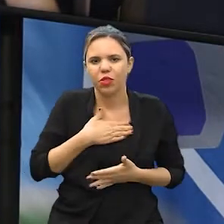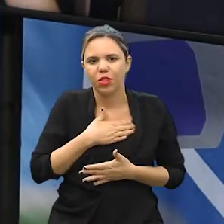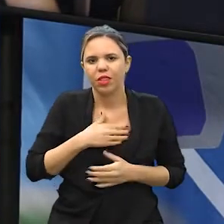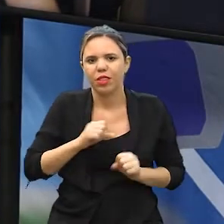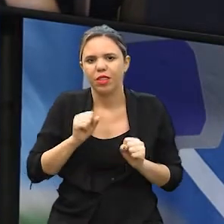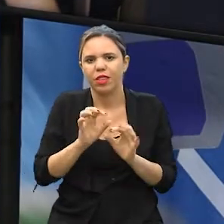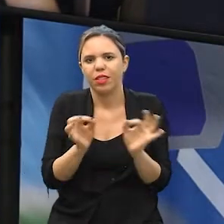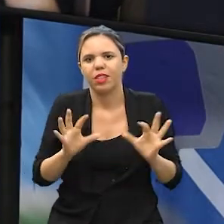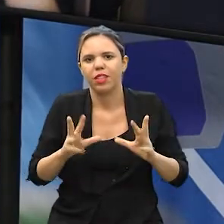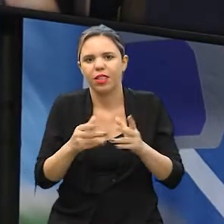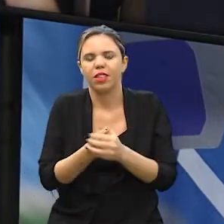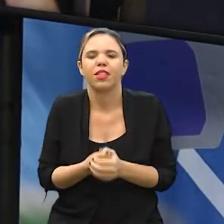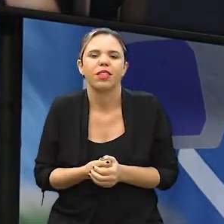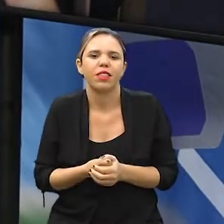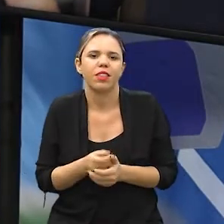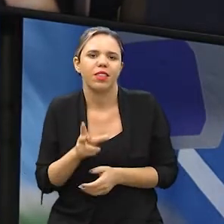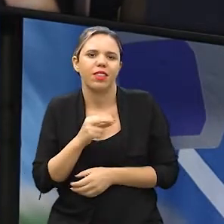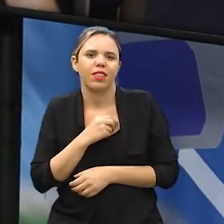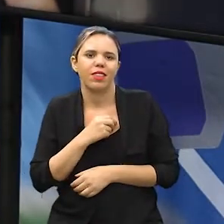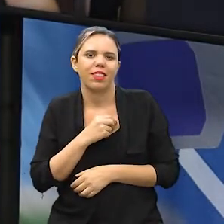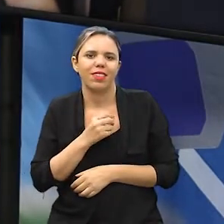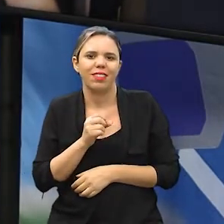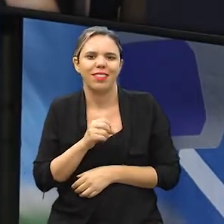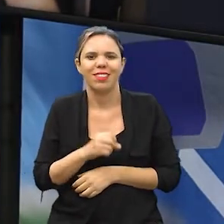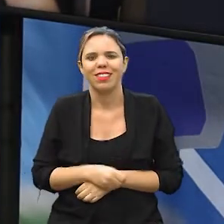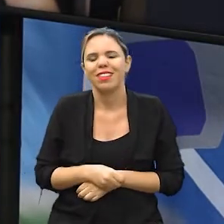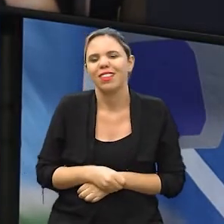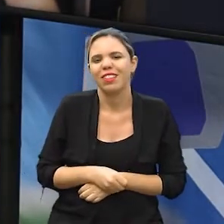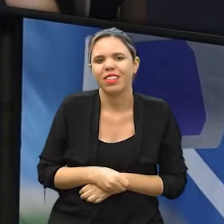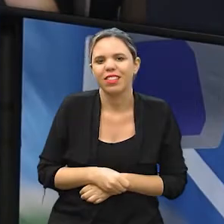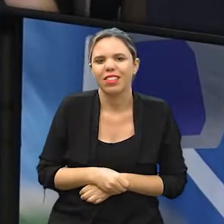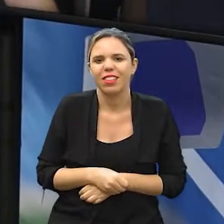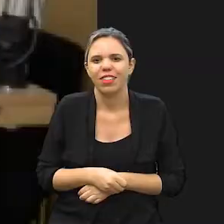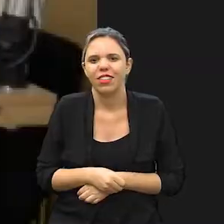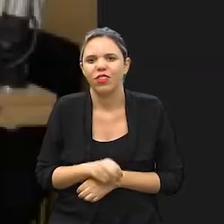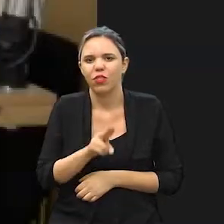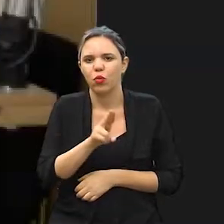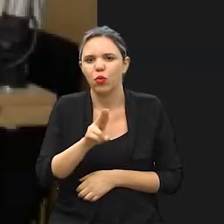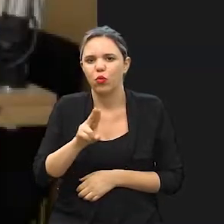o mais simples de todos. Na hora que você fala, é um negócio que